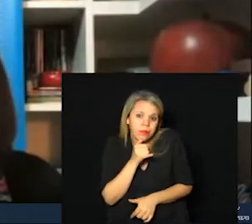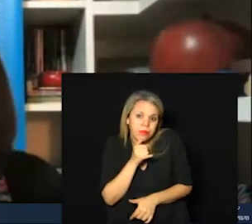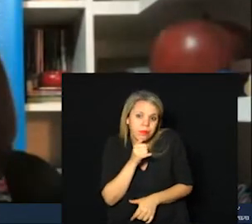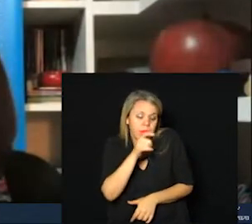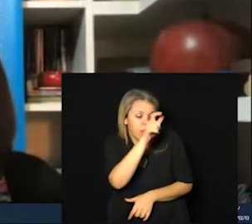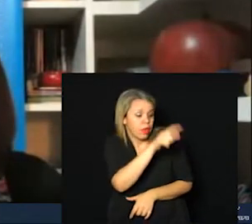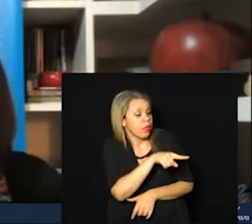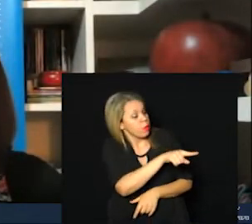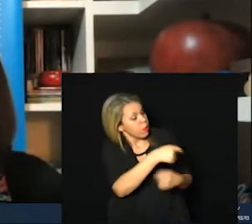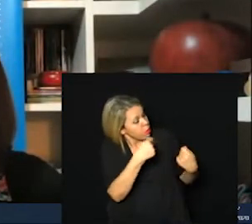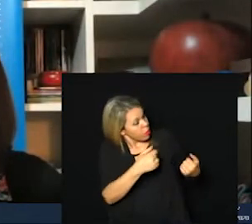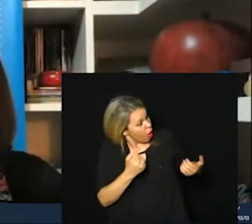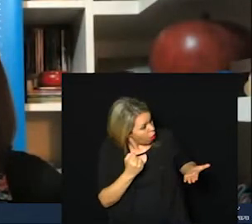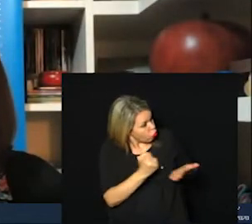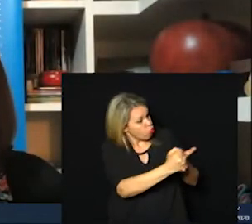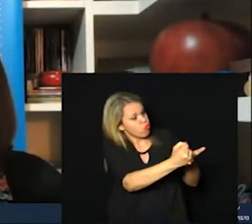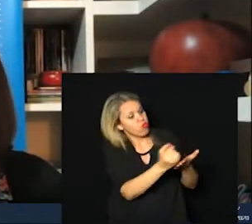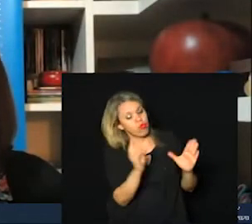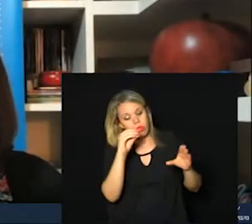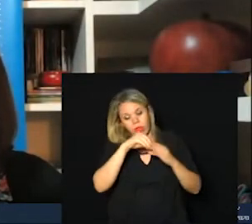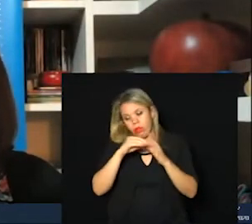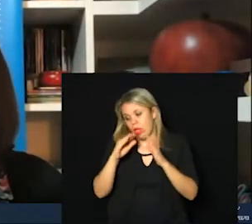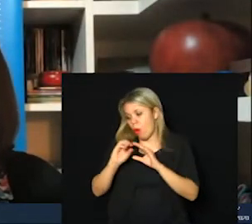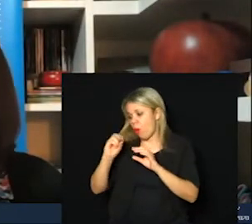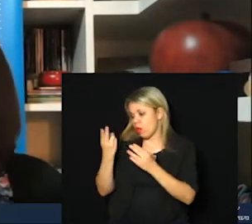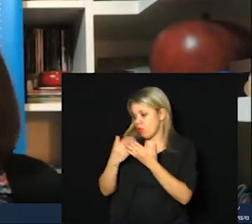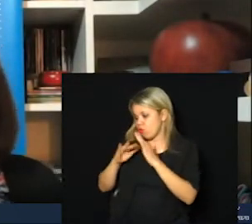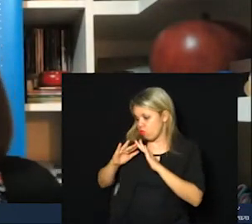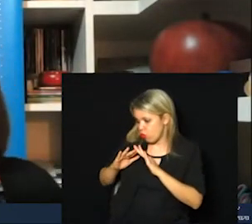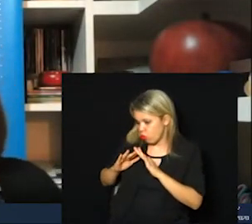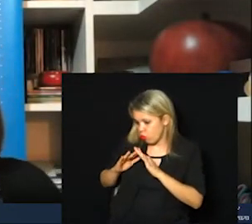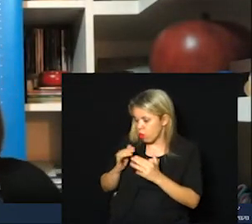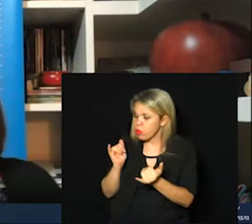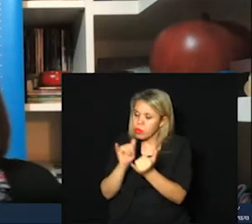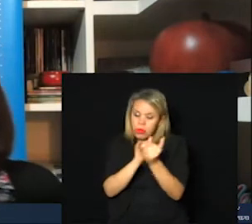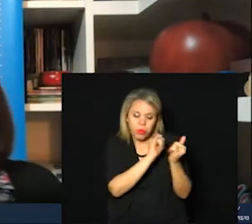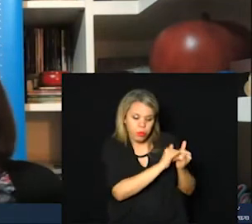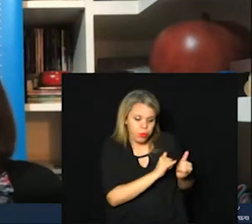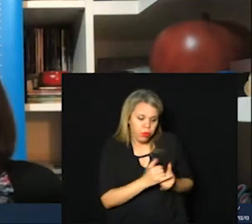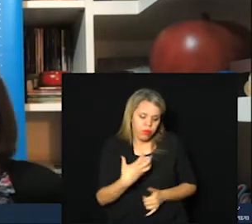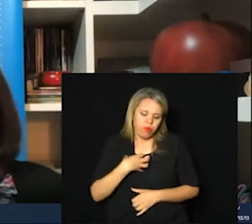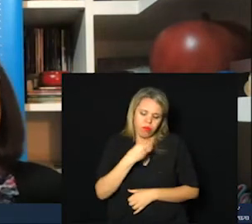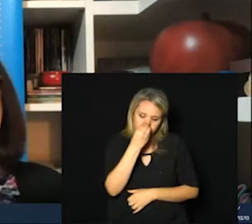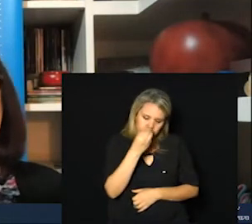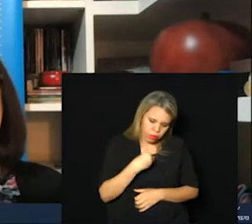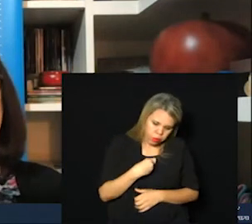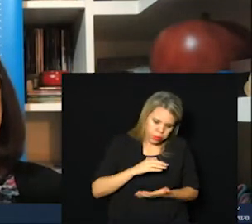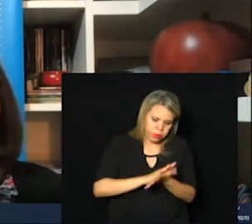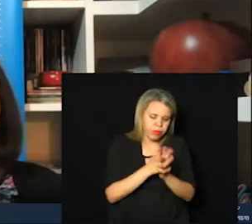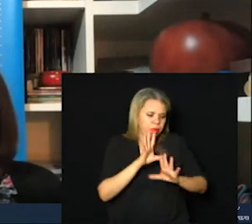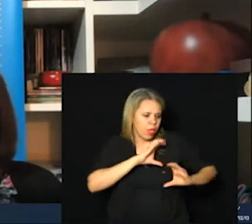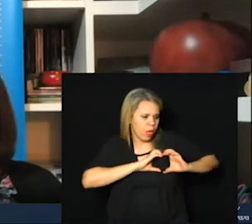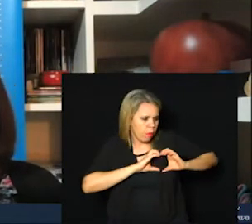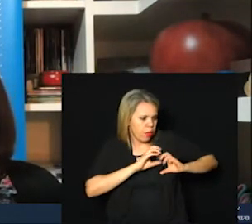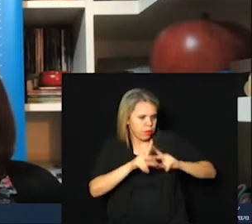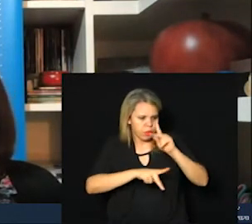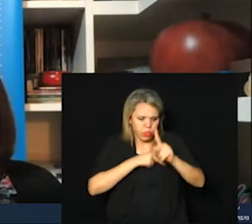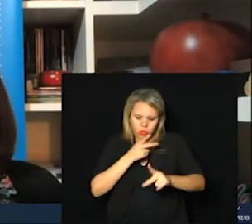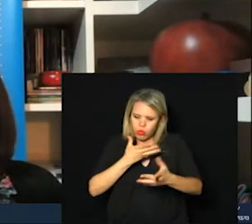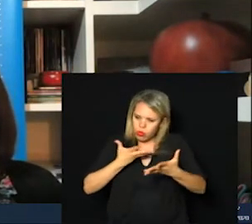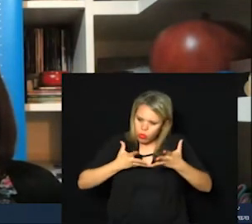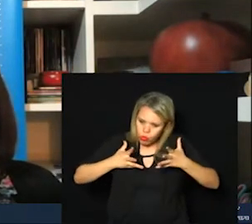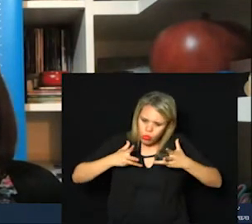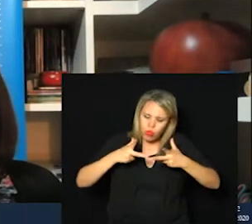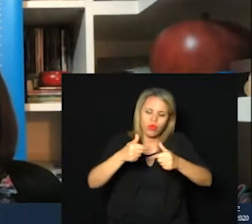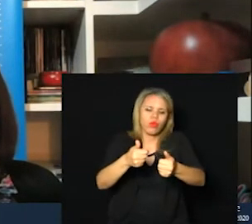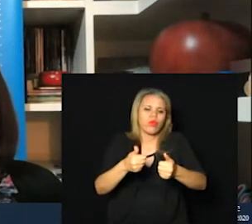alguém precisasse de ajuda em casa ou na escola, perdoar quando me sentisse ofendida, amar a todos sem distinção,